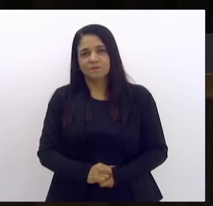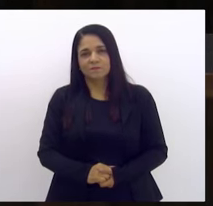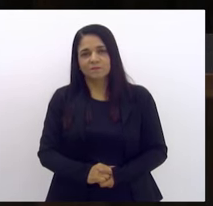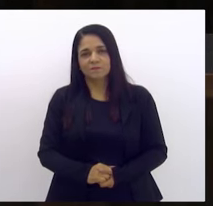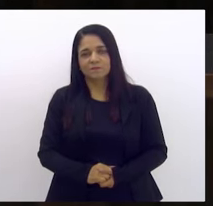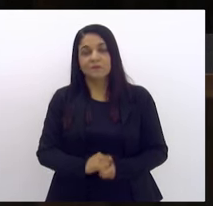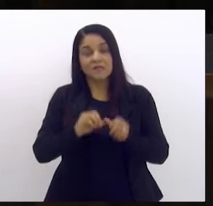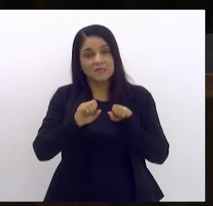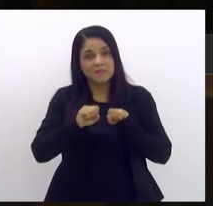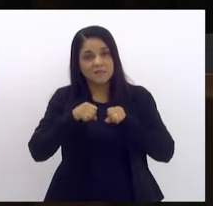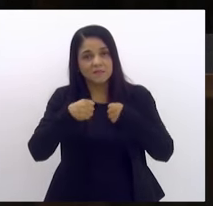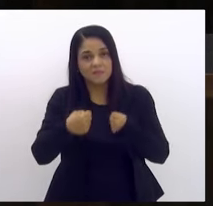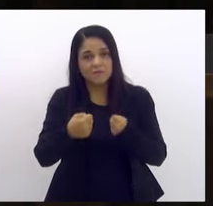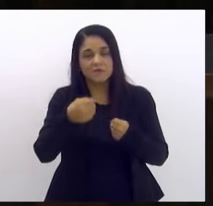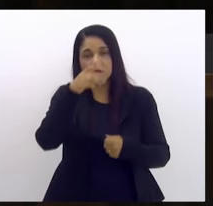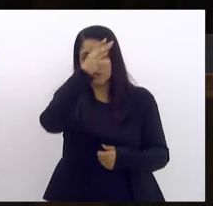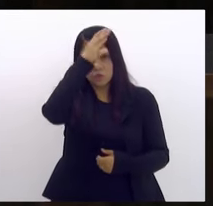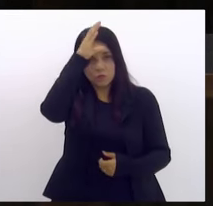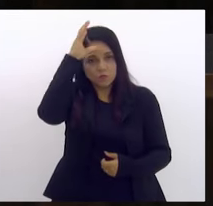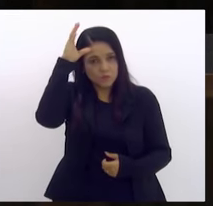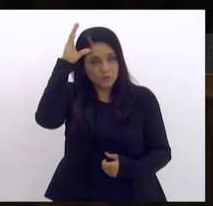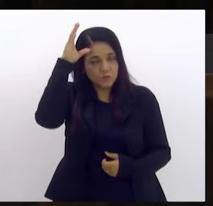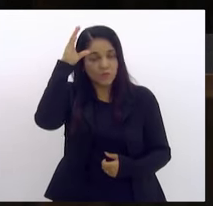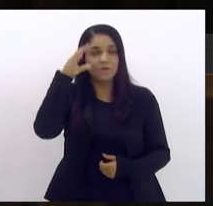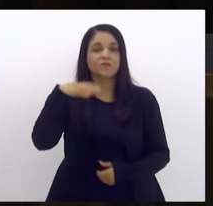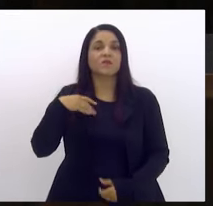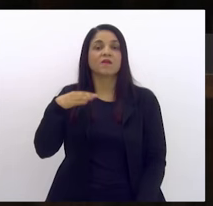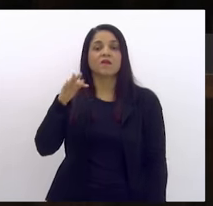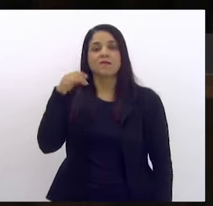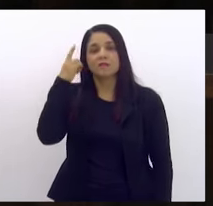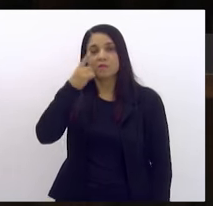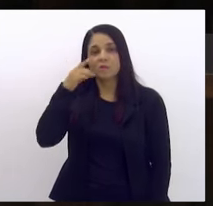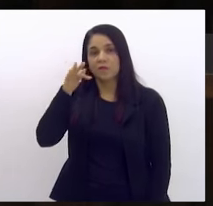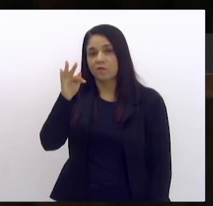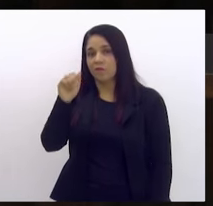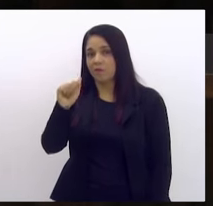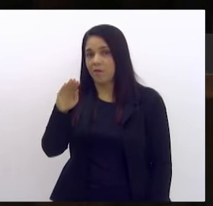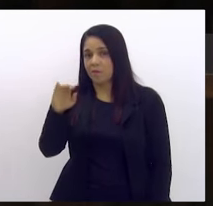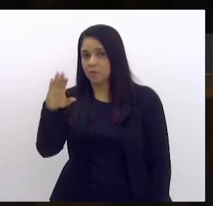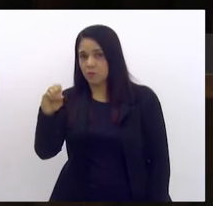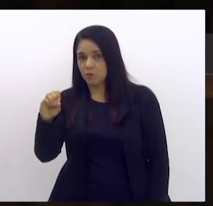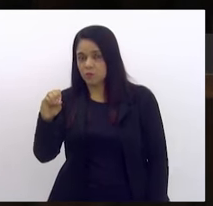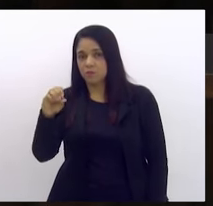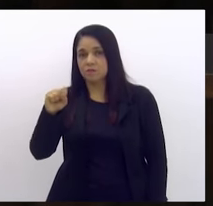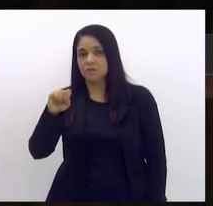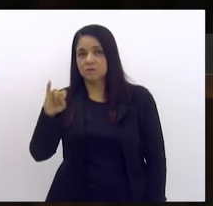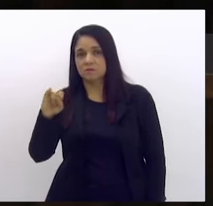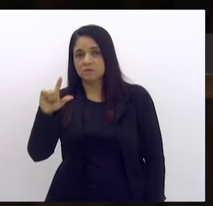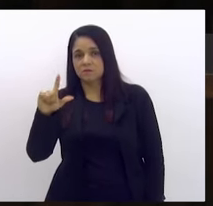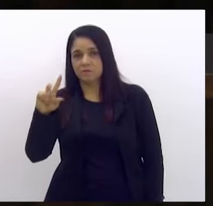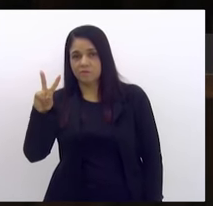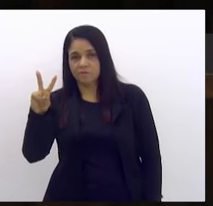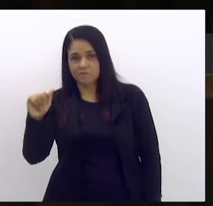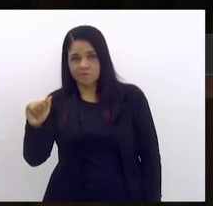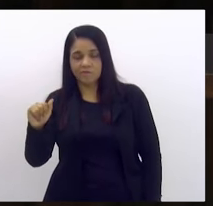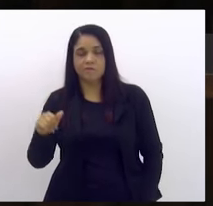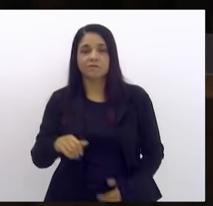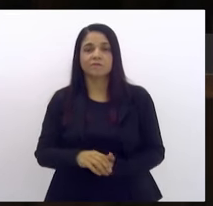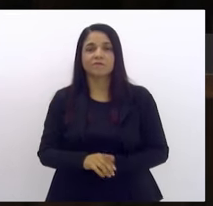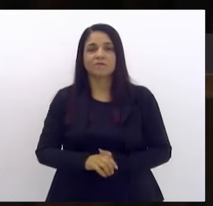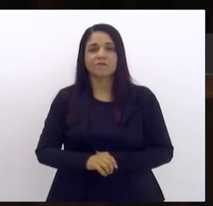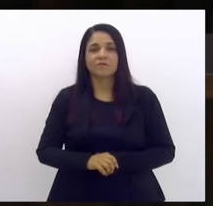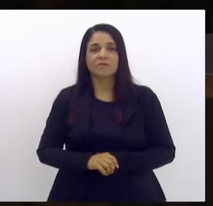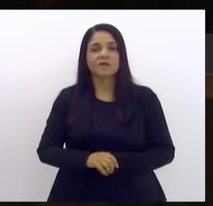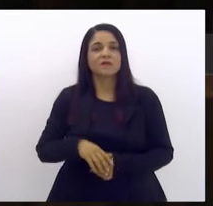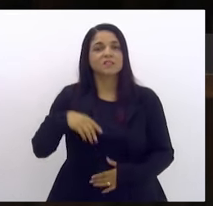Pela defesa do consumidor, Fábio Silva. Nosso nobre deputado, Fábio Silva. Nosso